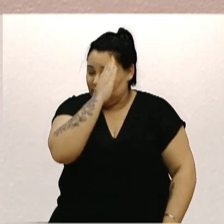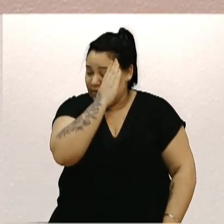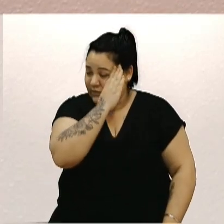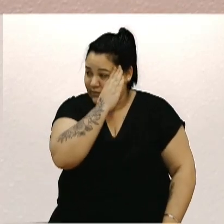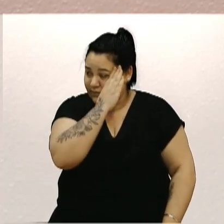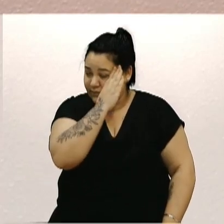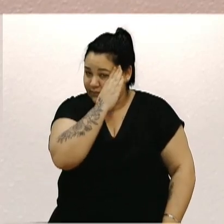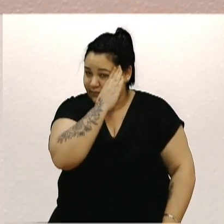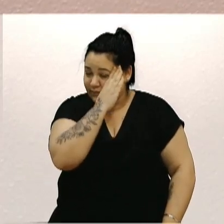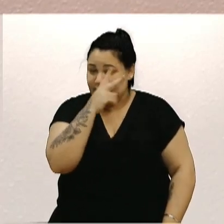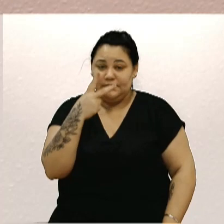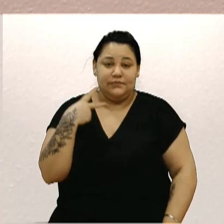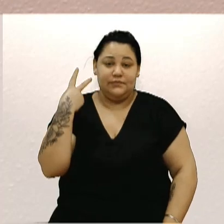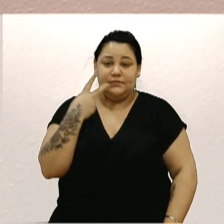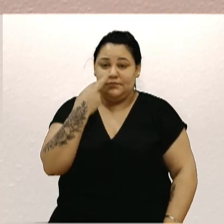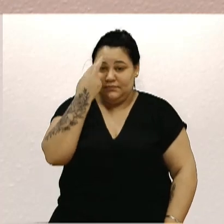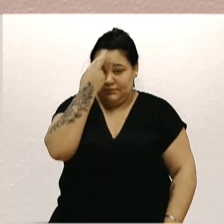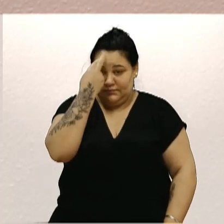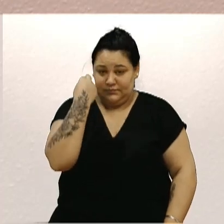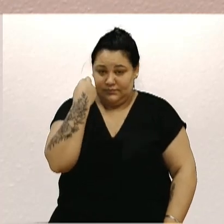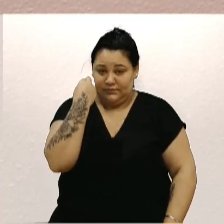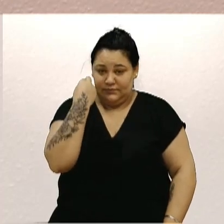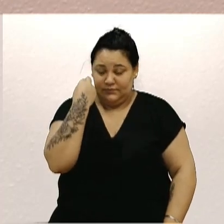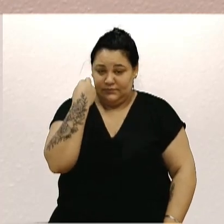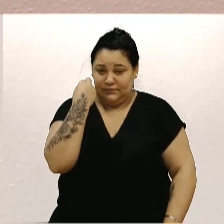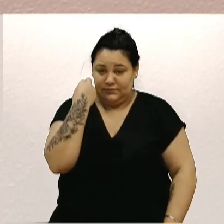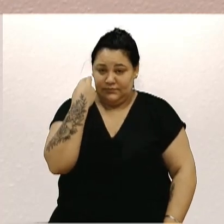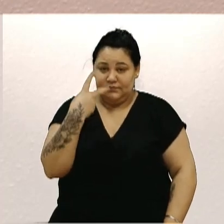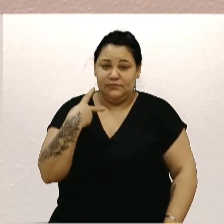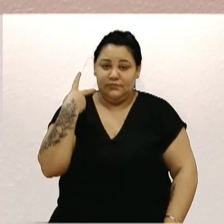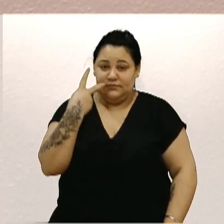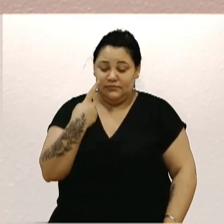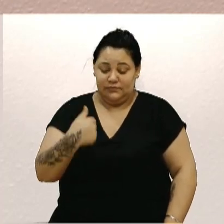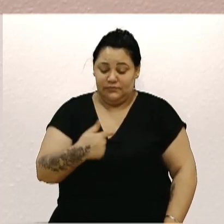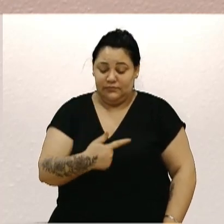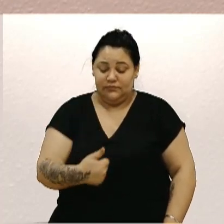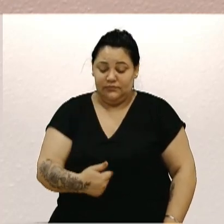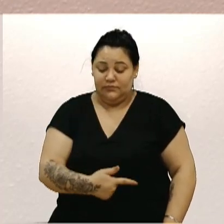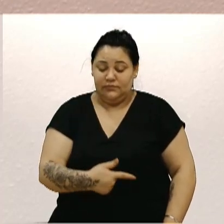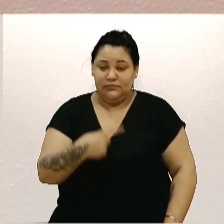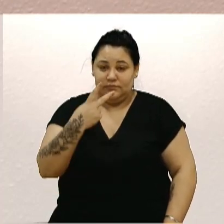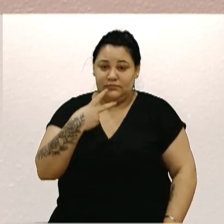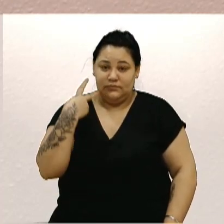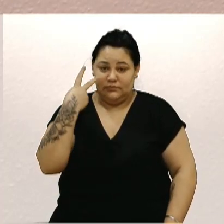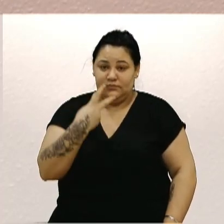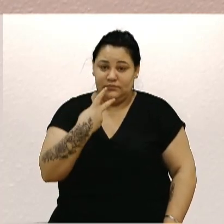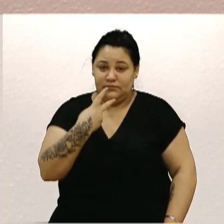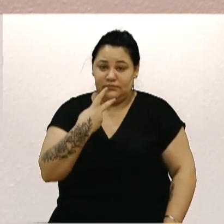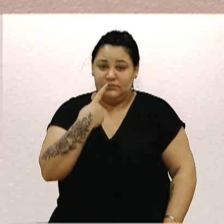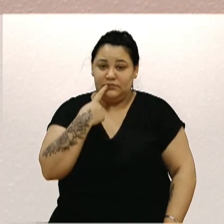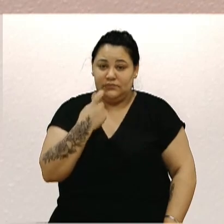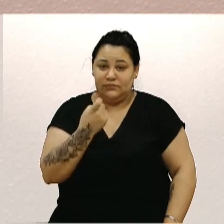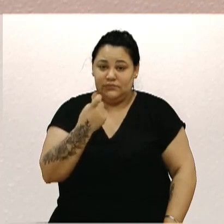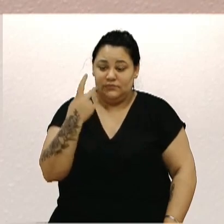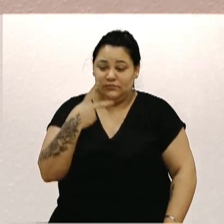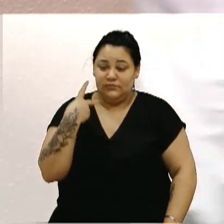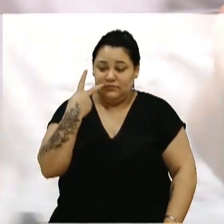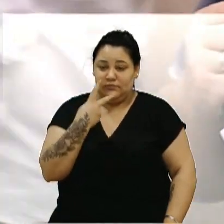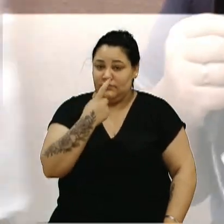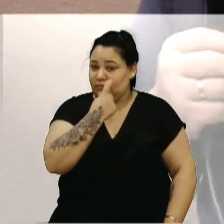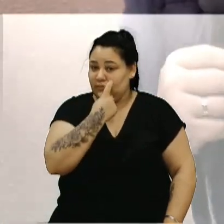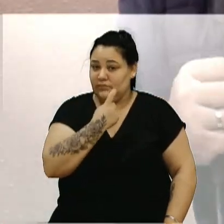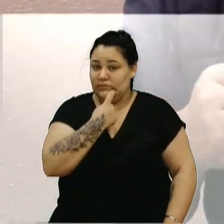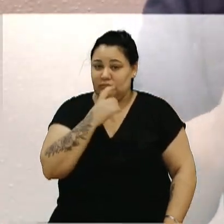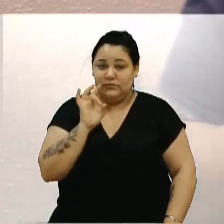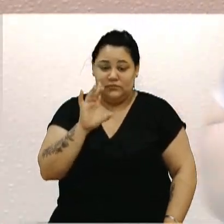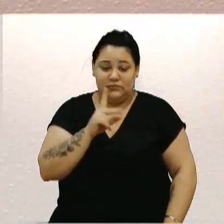Bressan, vereador Rafael Malcorra Bueno, vereador Ricardo Zanquim, vereadora Rose Frigieri e vereador Wagner Petrini.